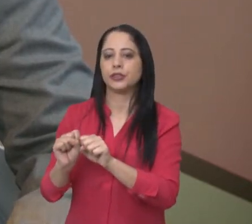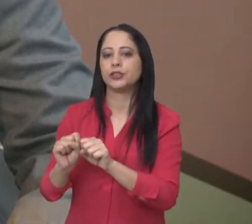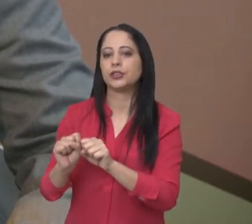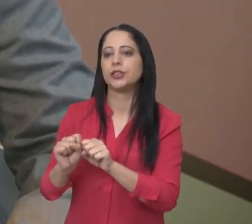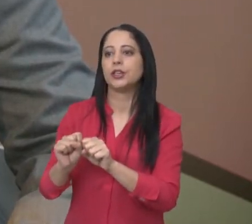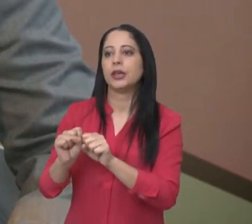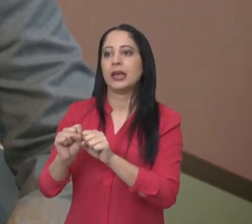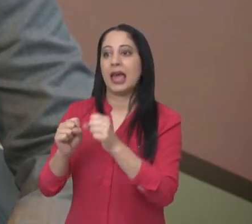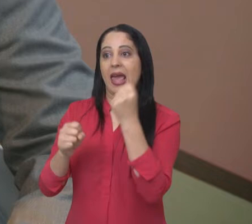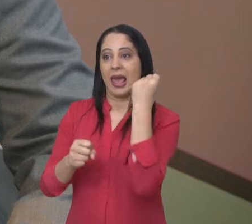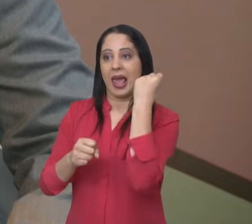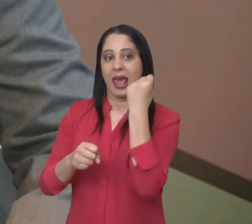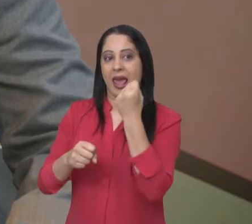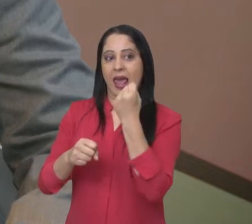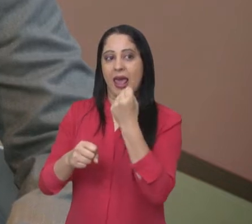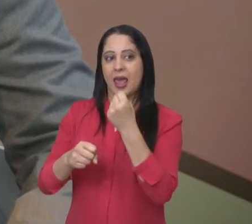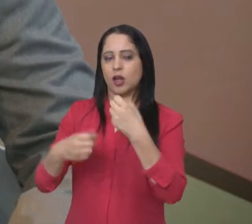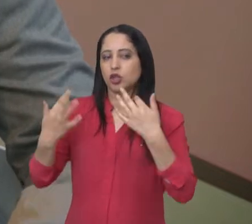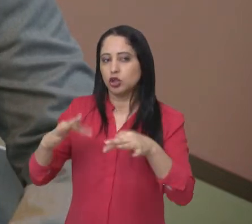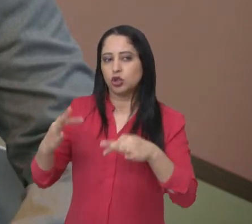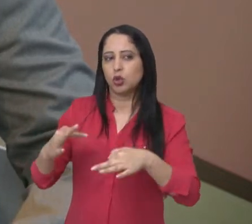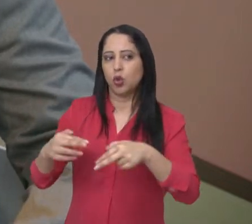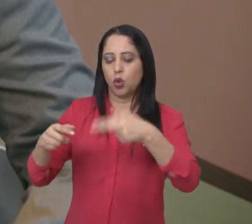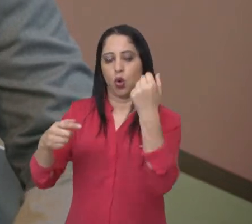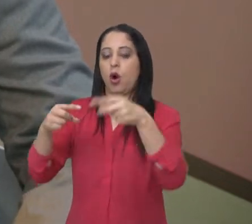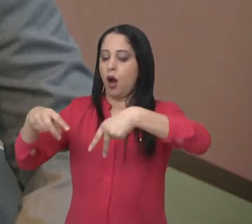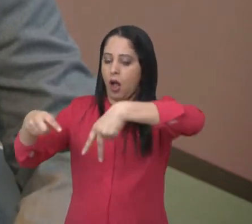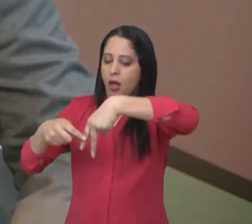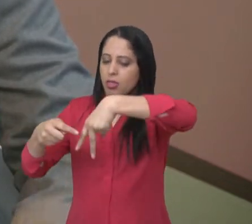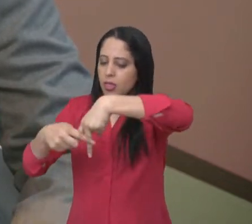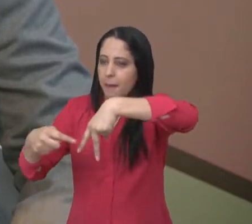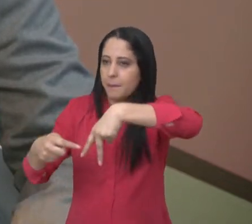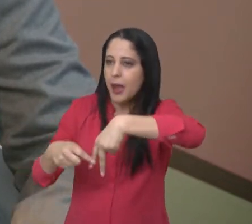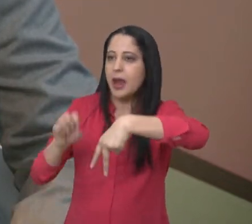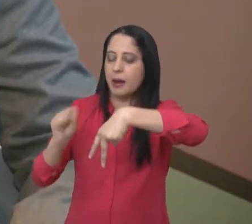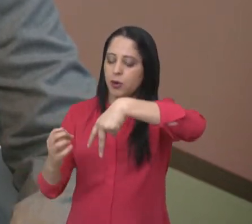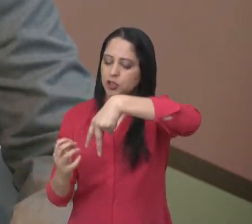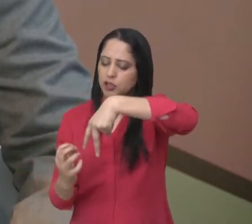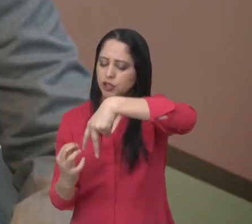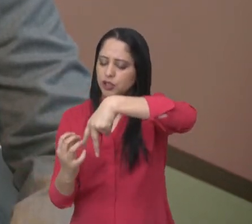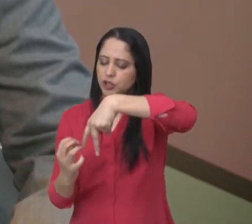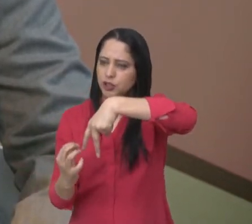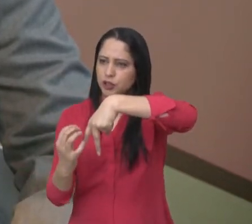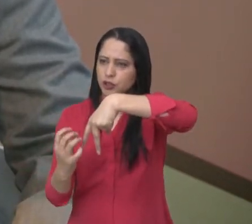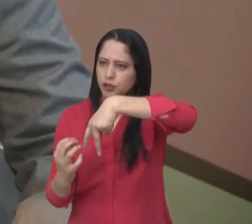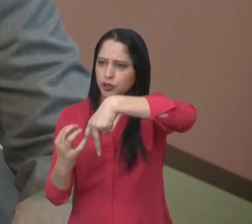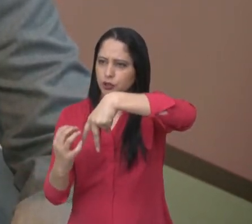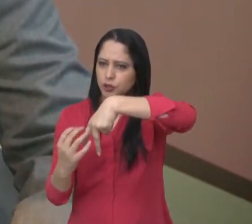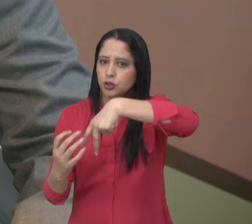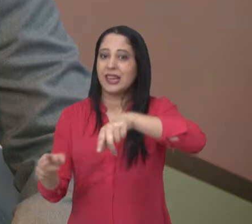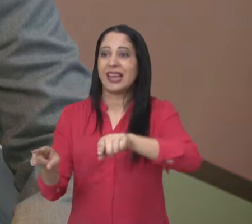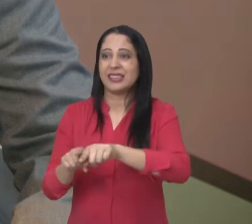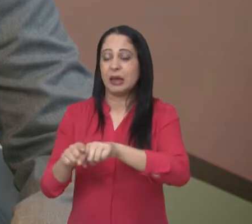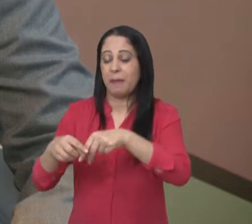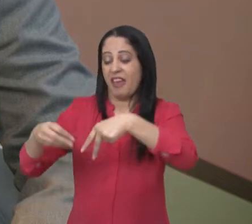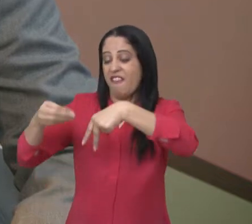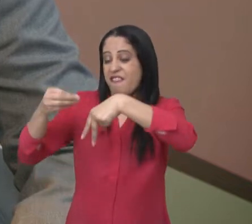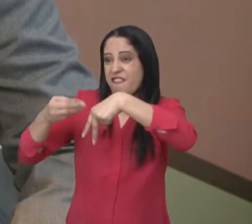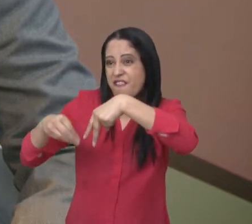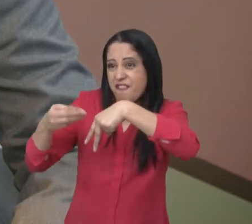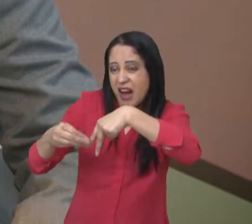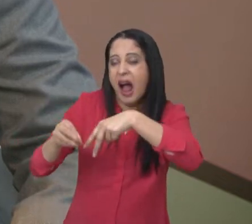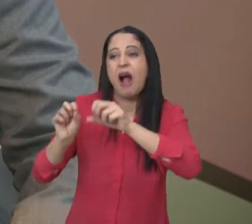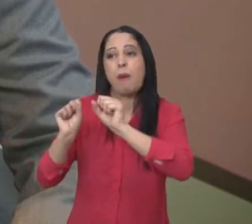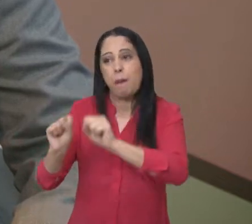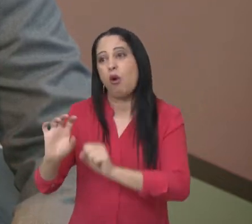para o glúteo, para o pé. Ela pode ter formigamento, contraturas musculares, fraqueza nas pernas e até